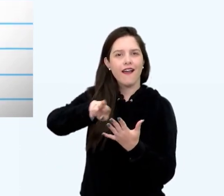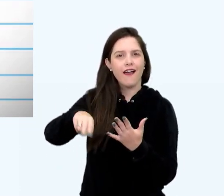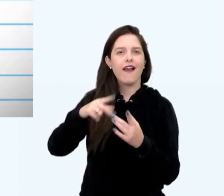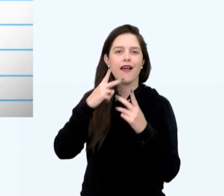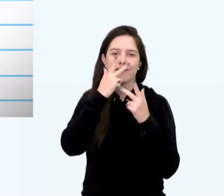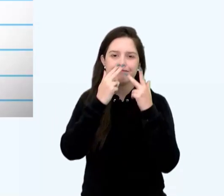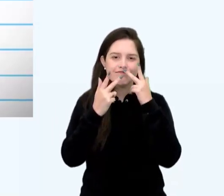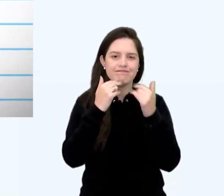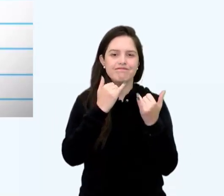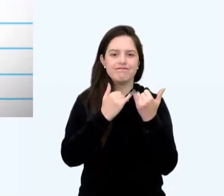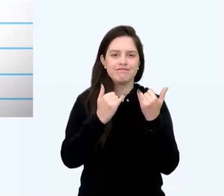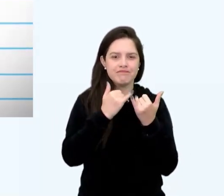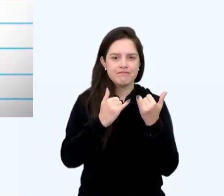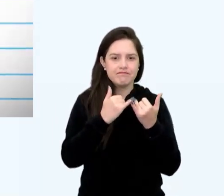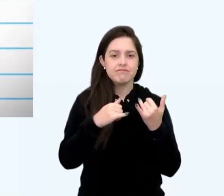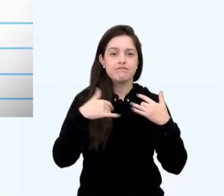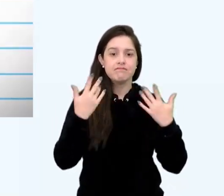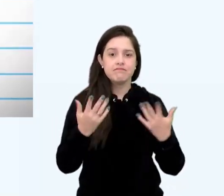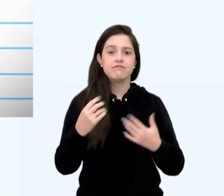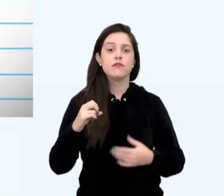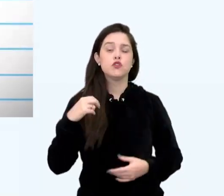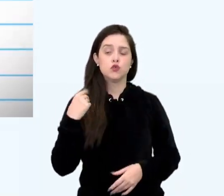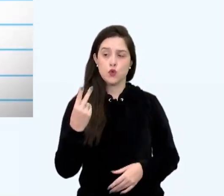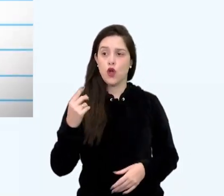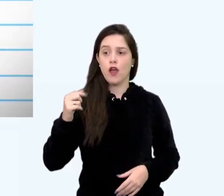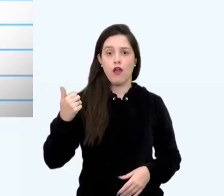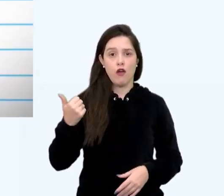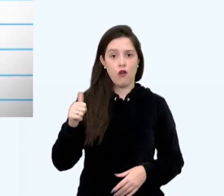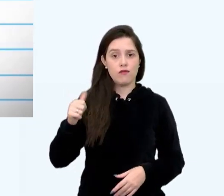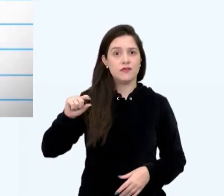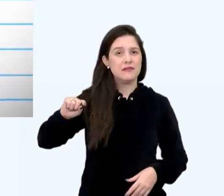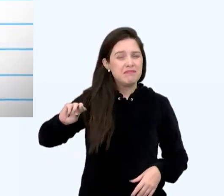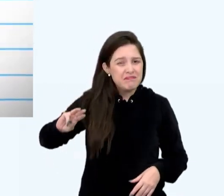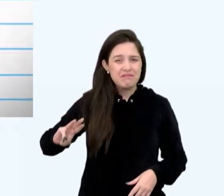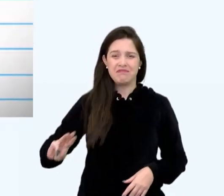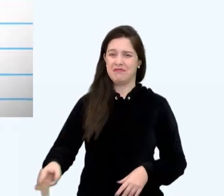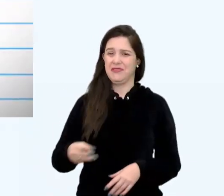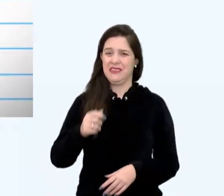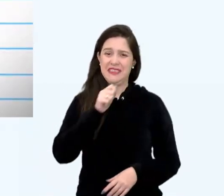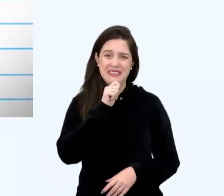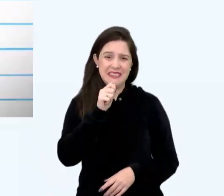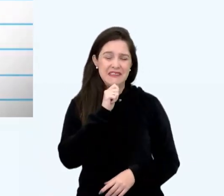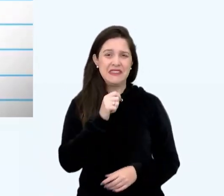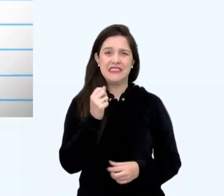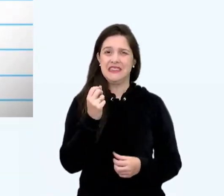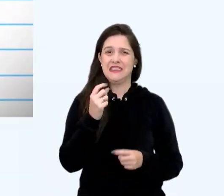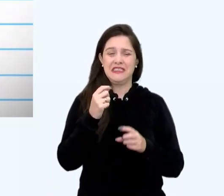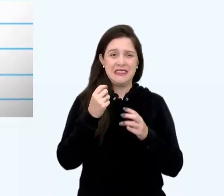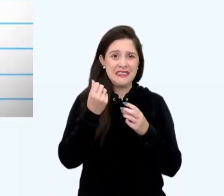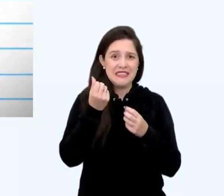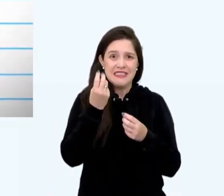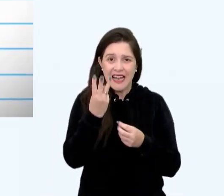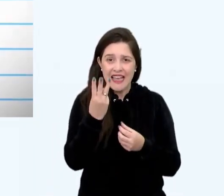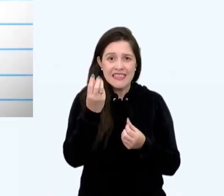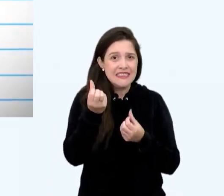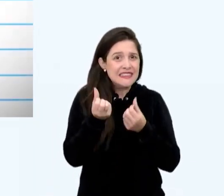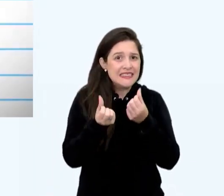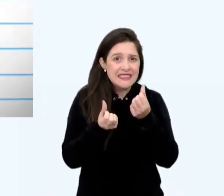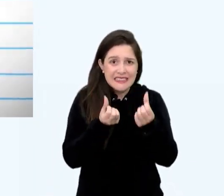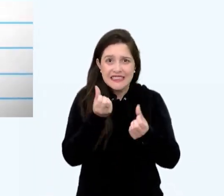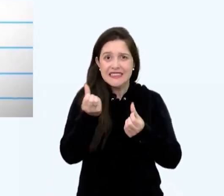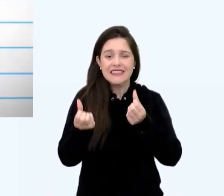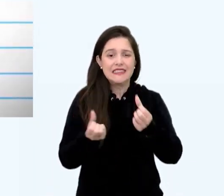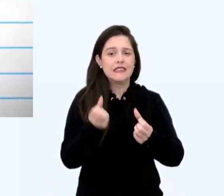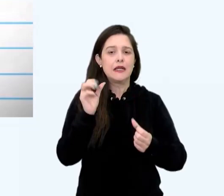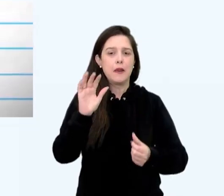parecidas. 211 mil entrevistas por trimestre. Ufa! De quanta gente o IBGE precisa